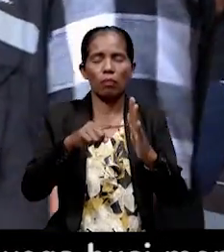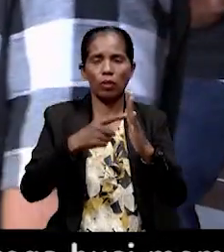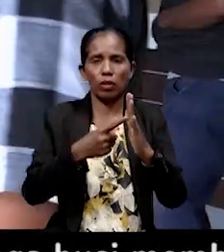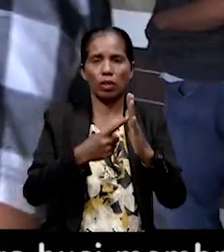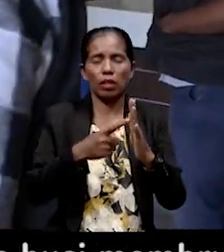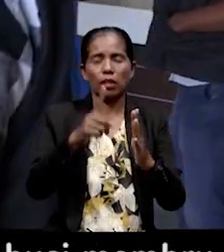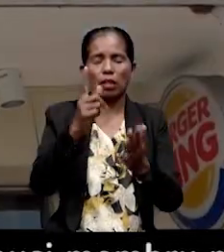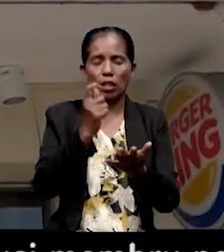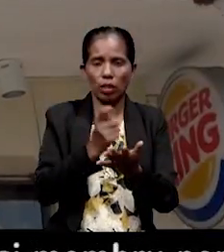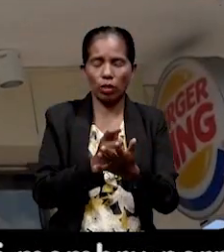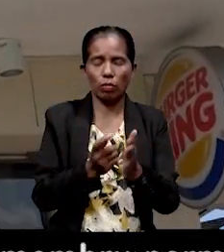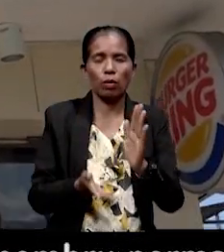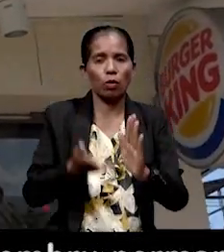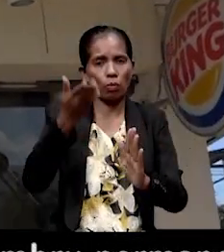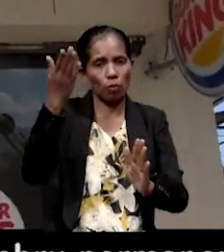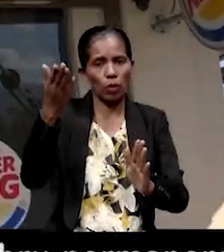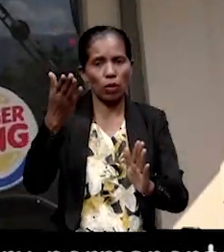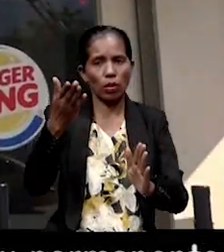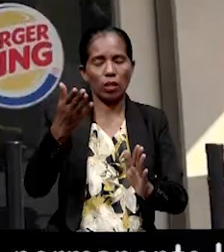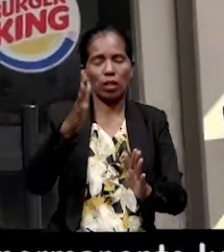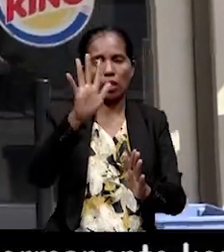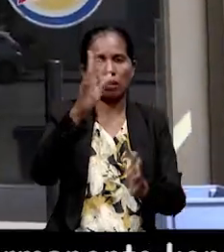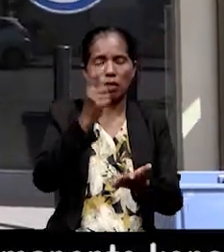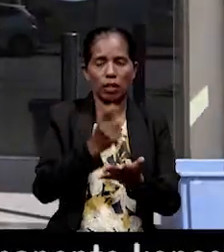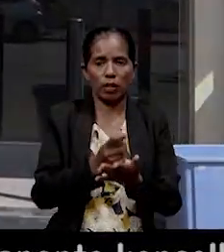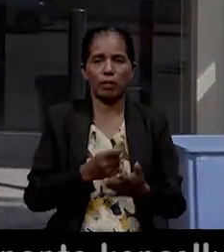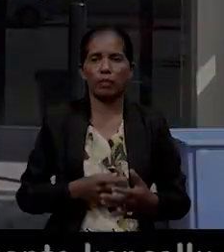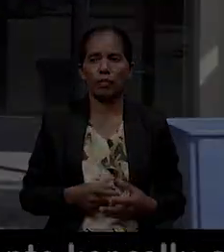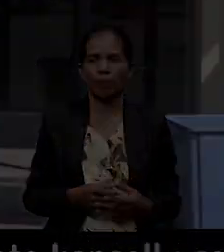reunida no bot liu Rihun Lima. Aneceito leite, ziemen.